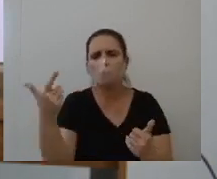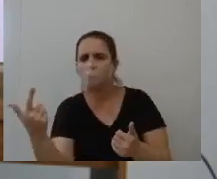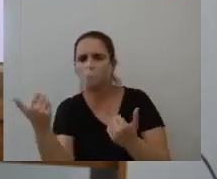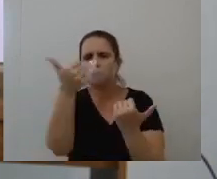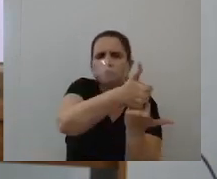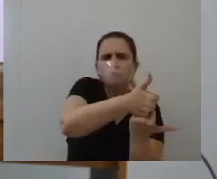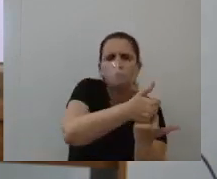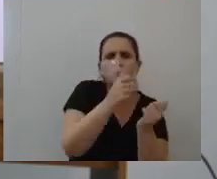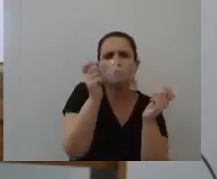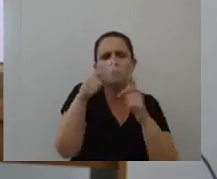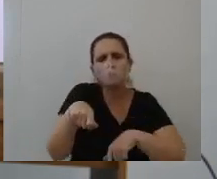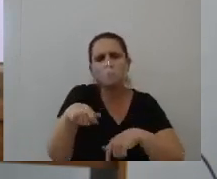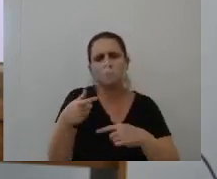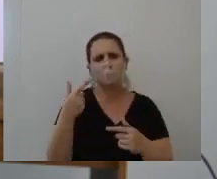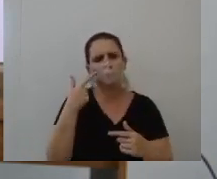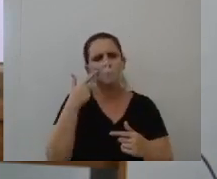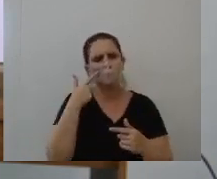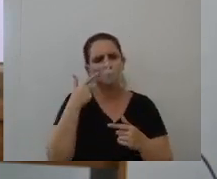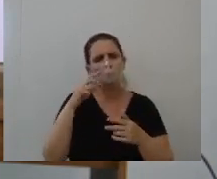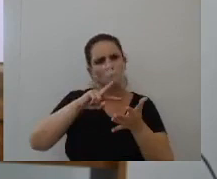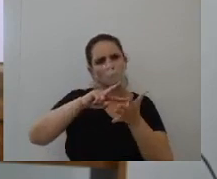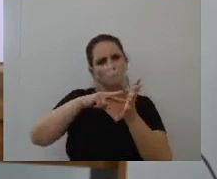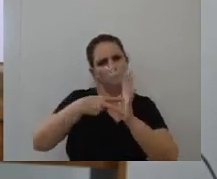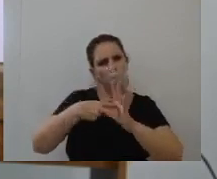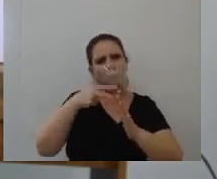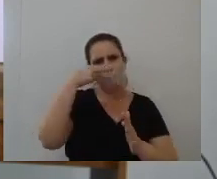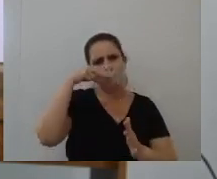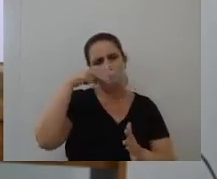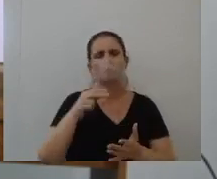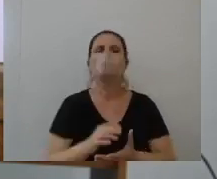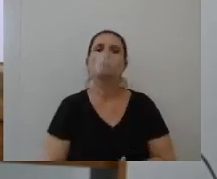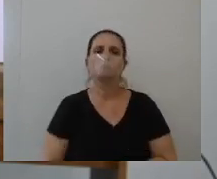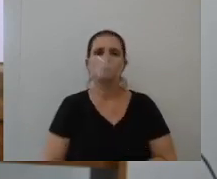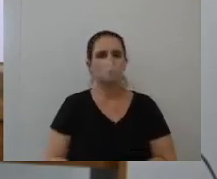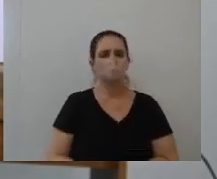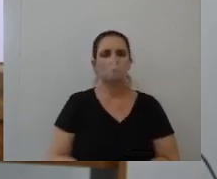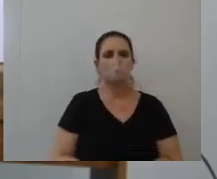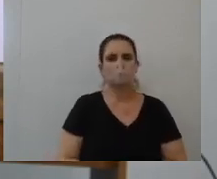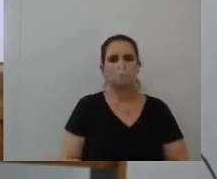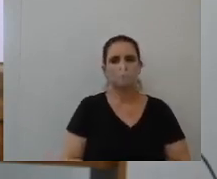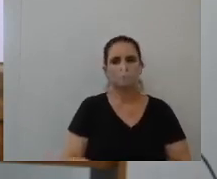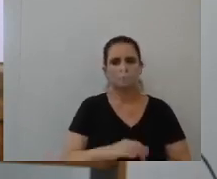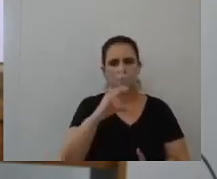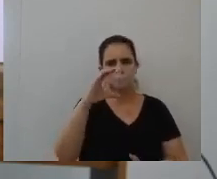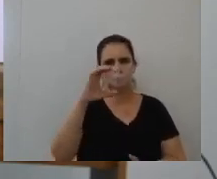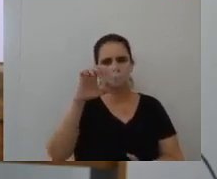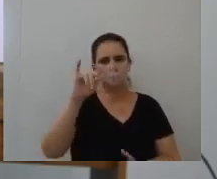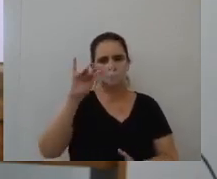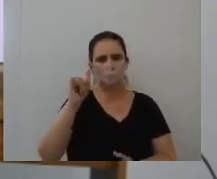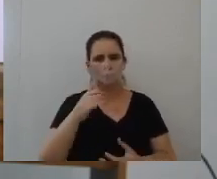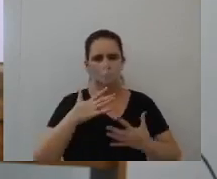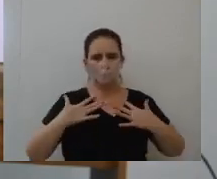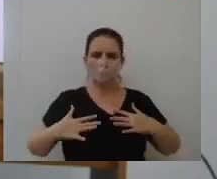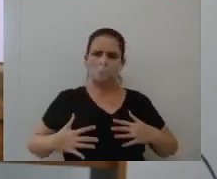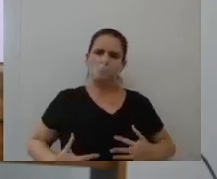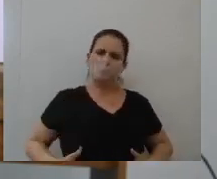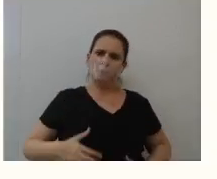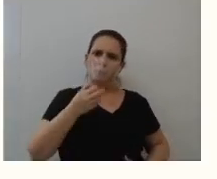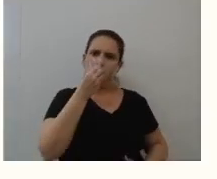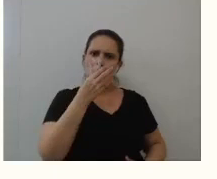outra, né? Uma por outra e vê se mantém o sentido. Tá bom? Olha lá. Célia vestia-se